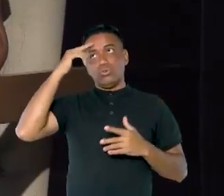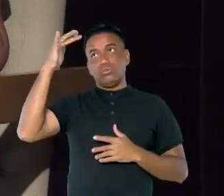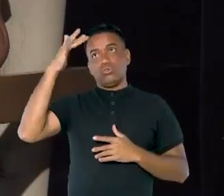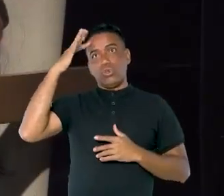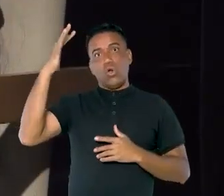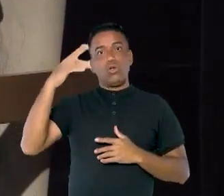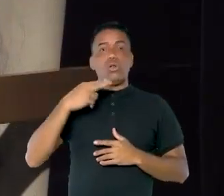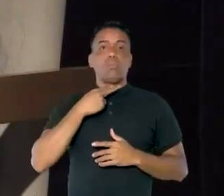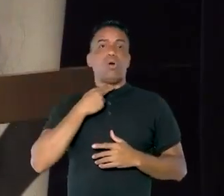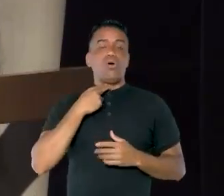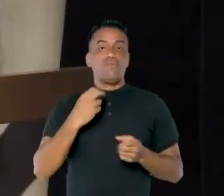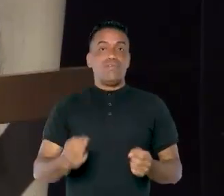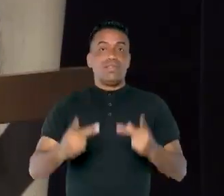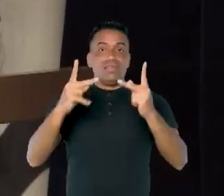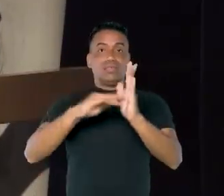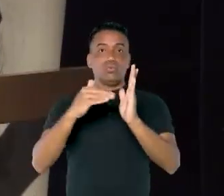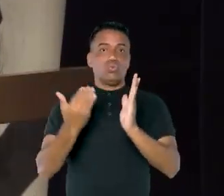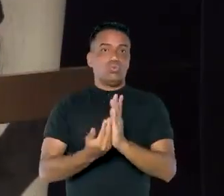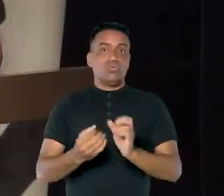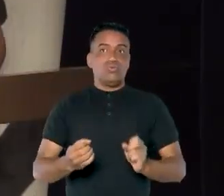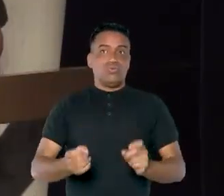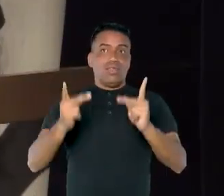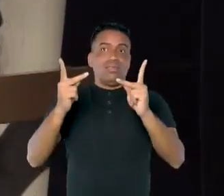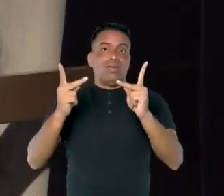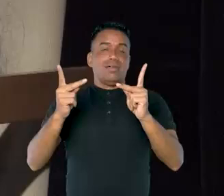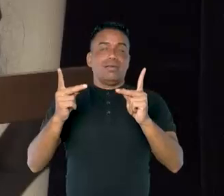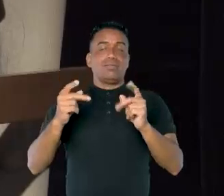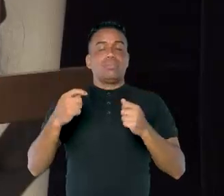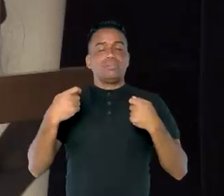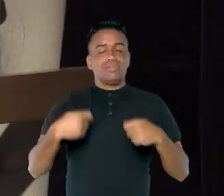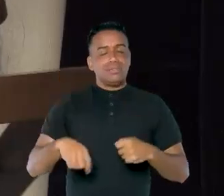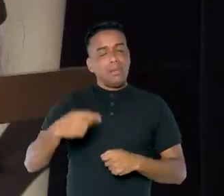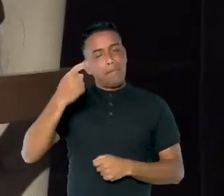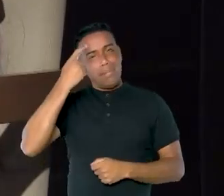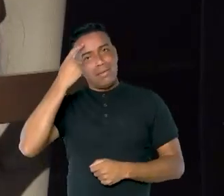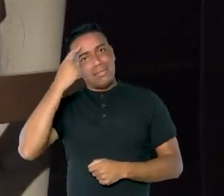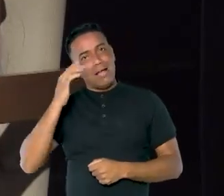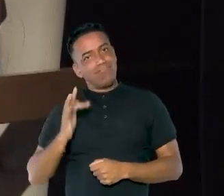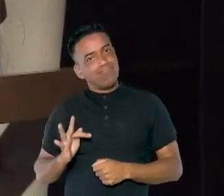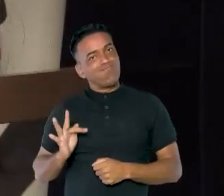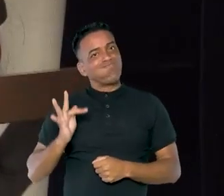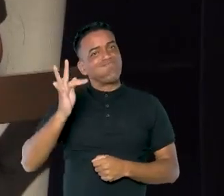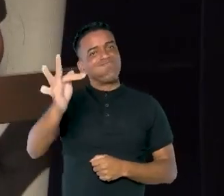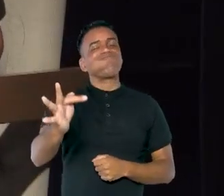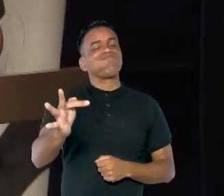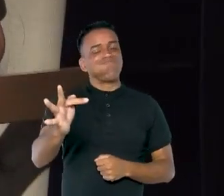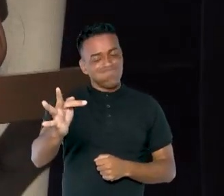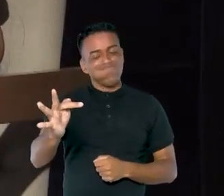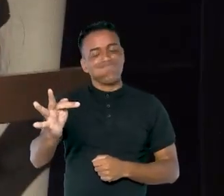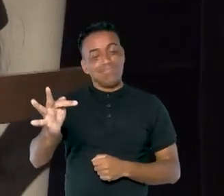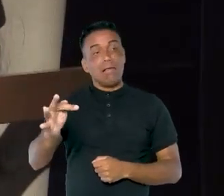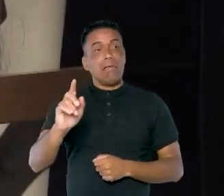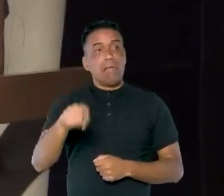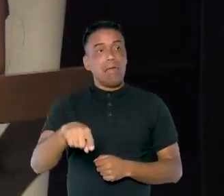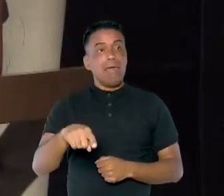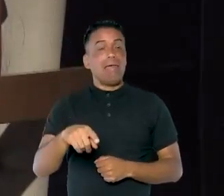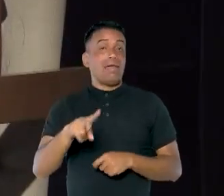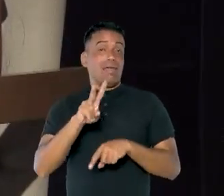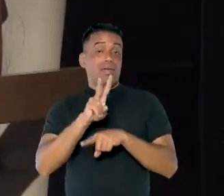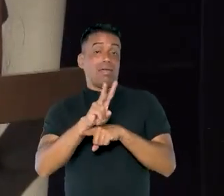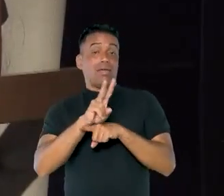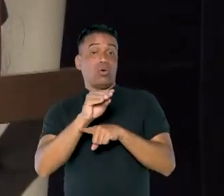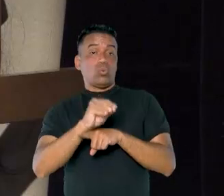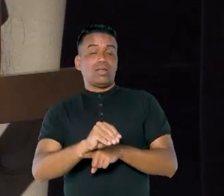gente não pode vender tudo. A gente tem que pensar também no futuro, né, que é resguardar